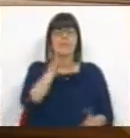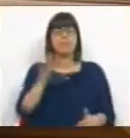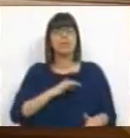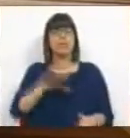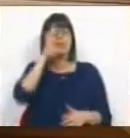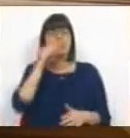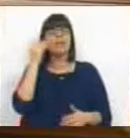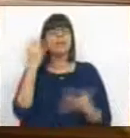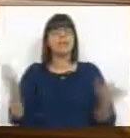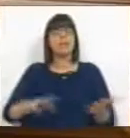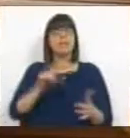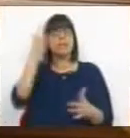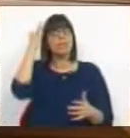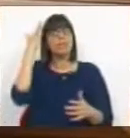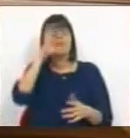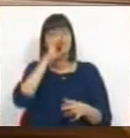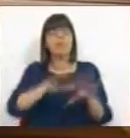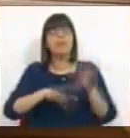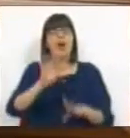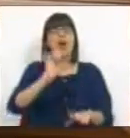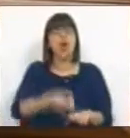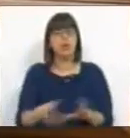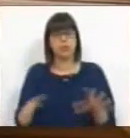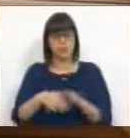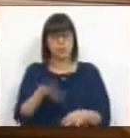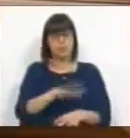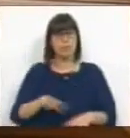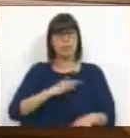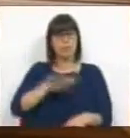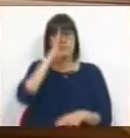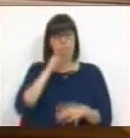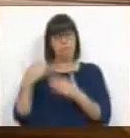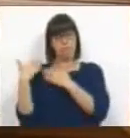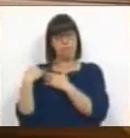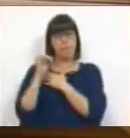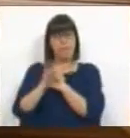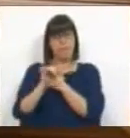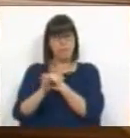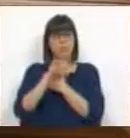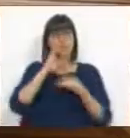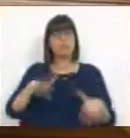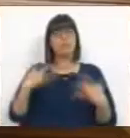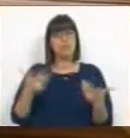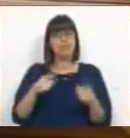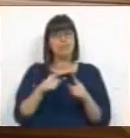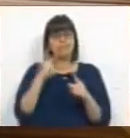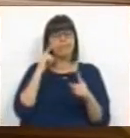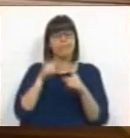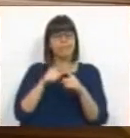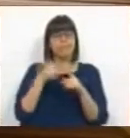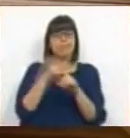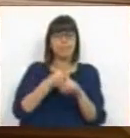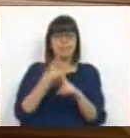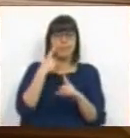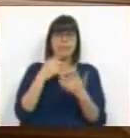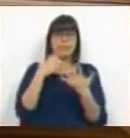Sr. Ministro, era saber o que é que prevê o Governo fazer, sobretudo nas áreas que o Sr. Ministro tutela, para podermos caminhar no sentido de combater